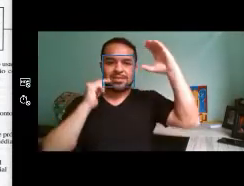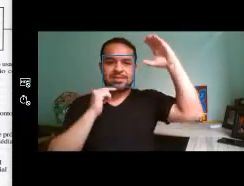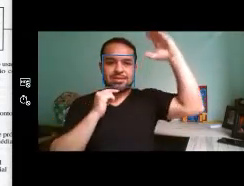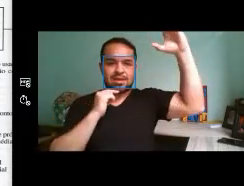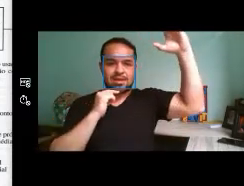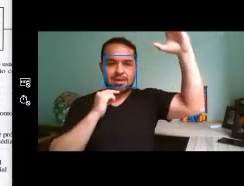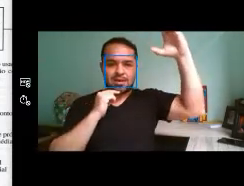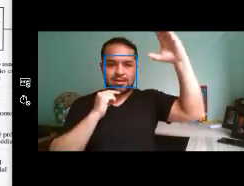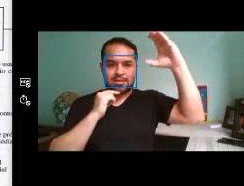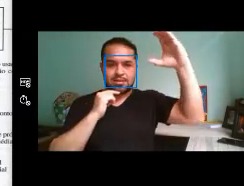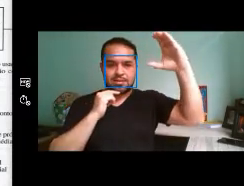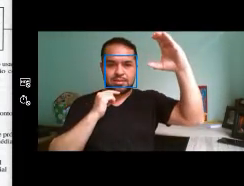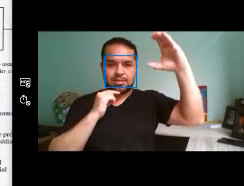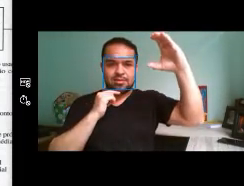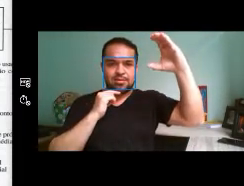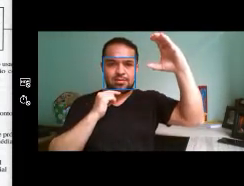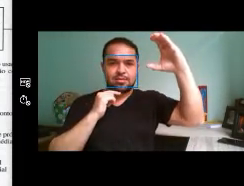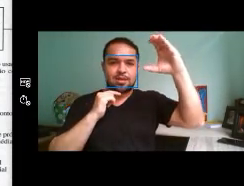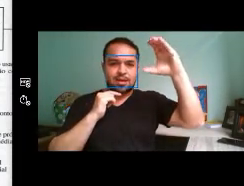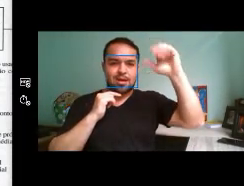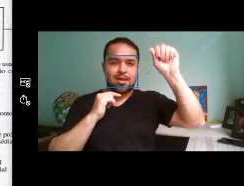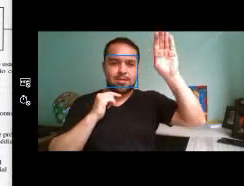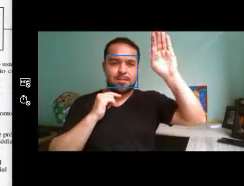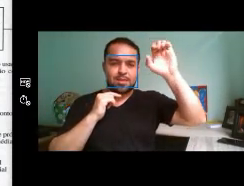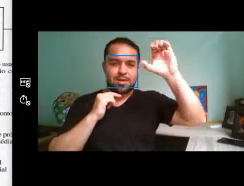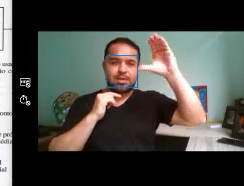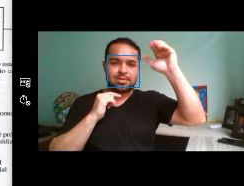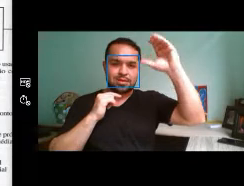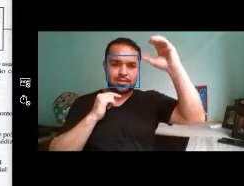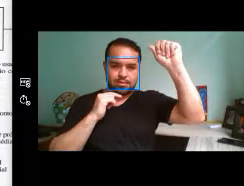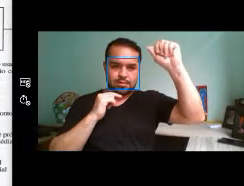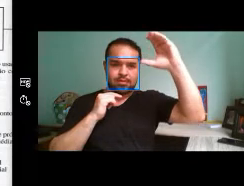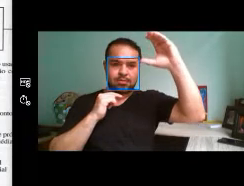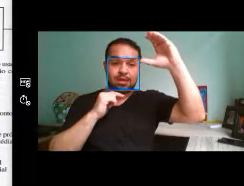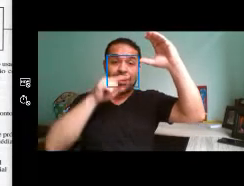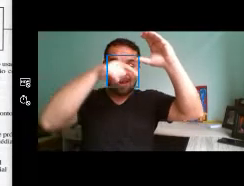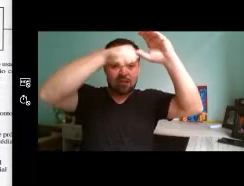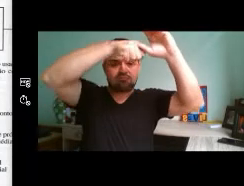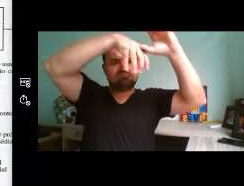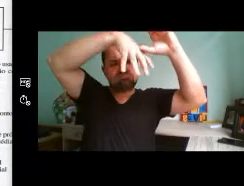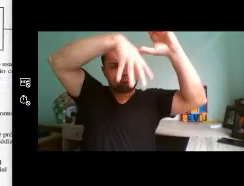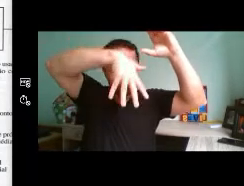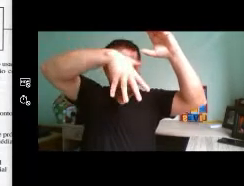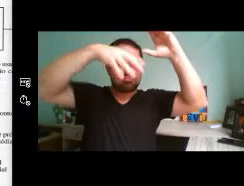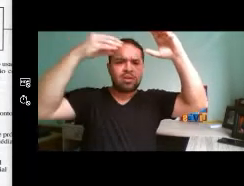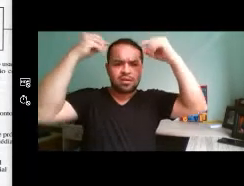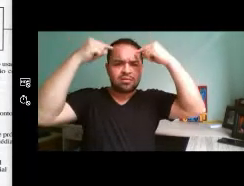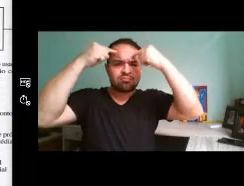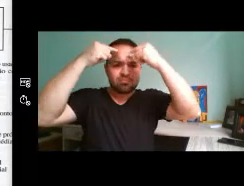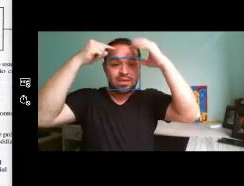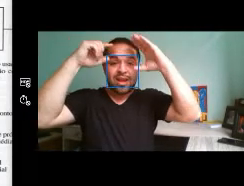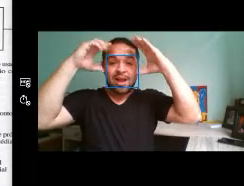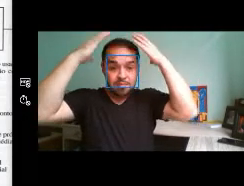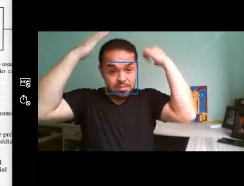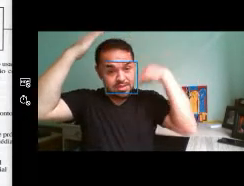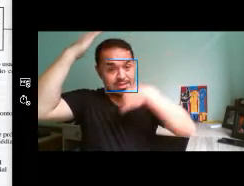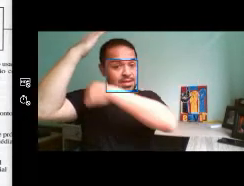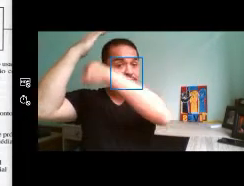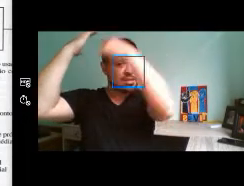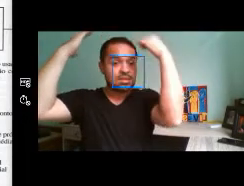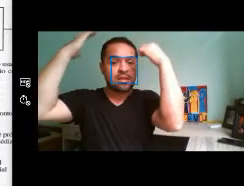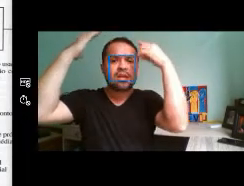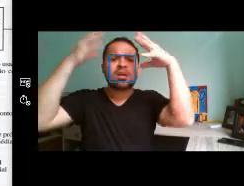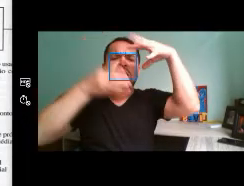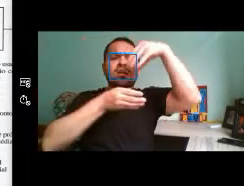cabeça. Então veja, olha, ali tem os nomes dos pontos principais e os sublocais. Então, cabeça,